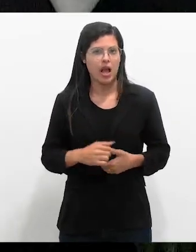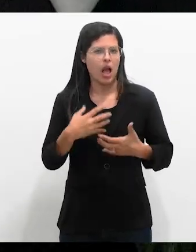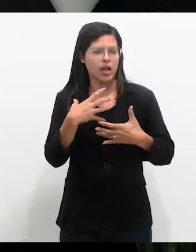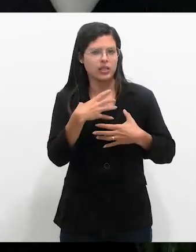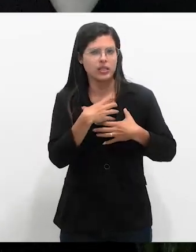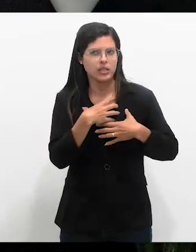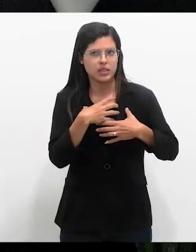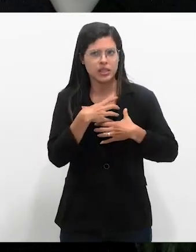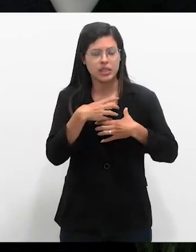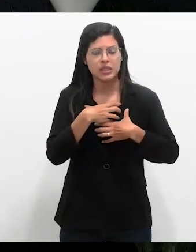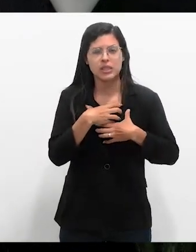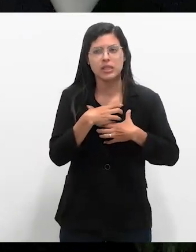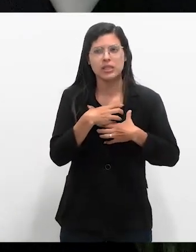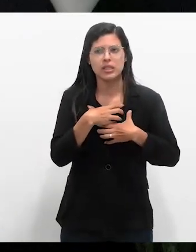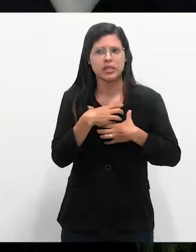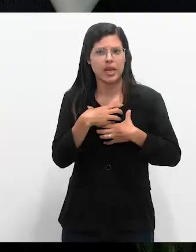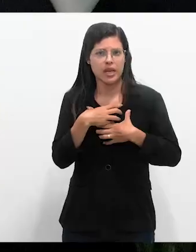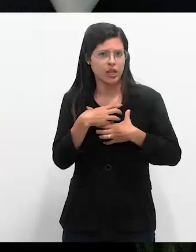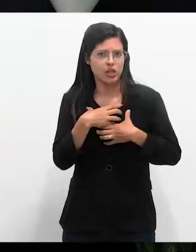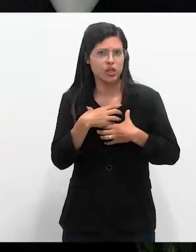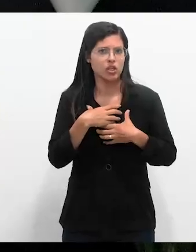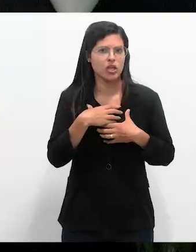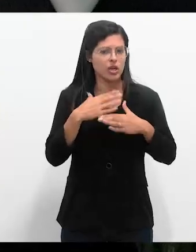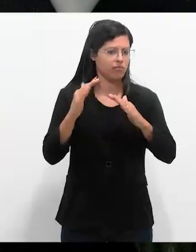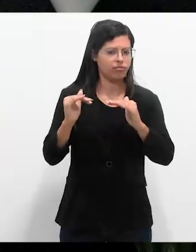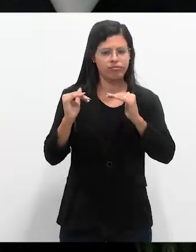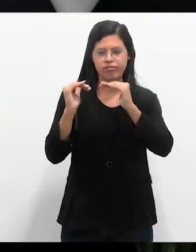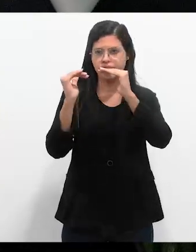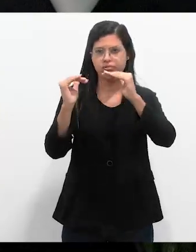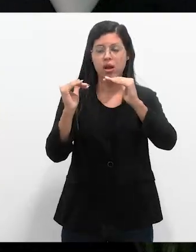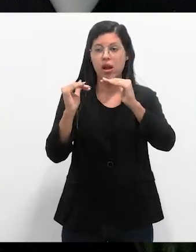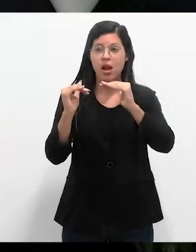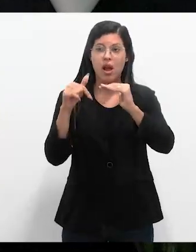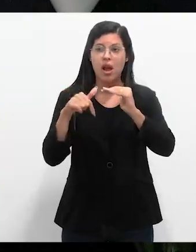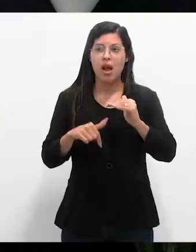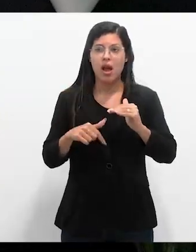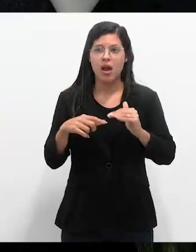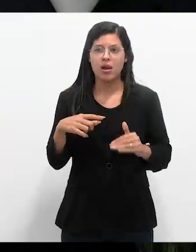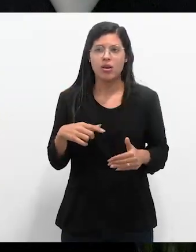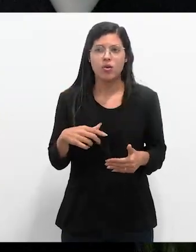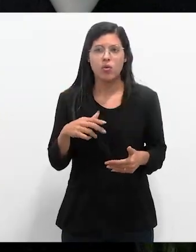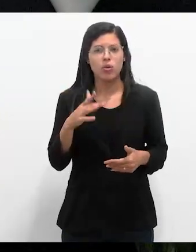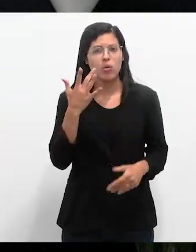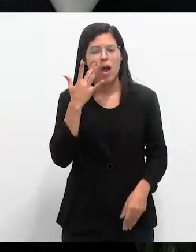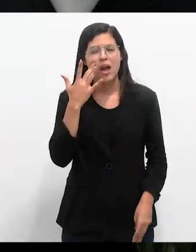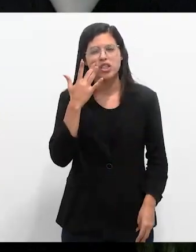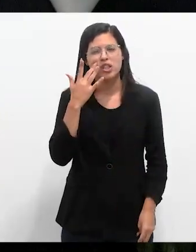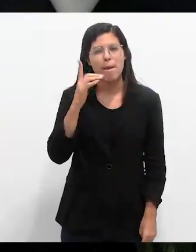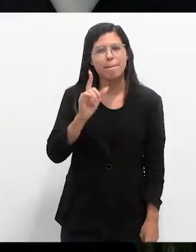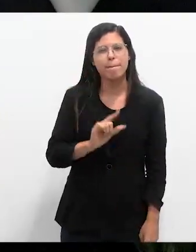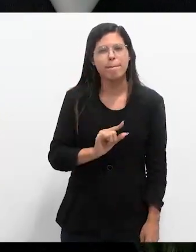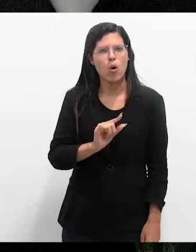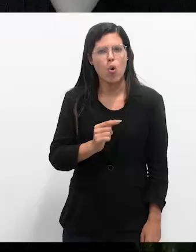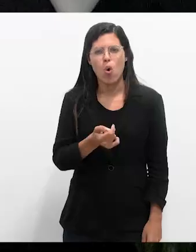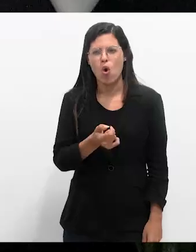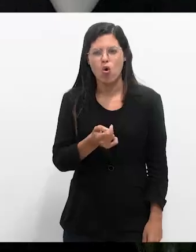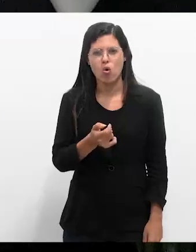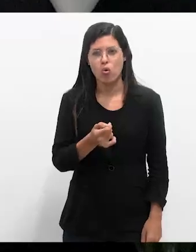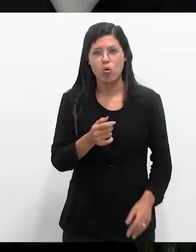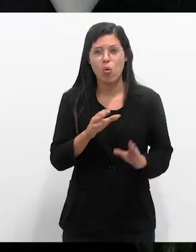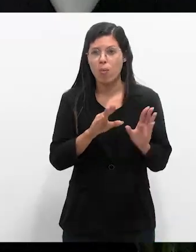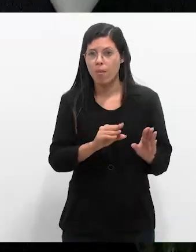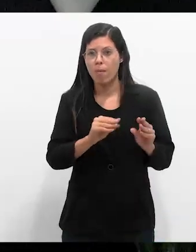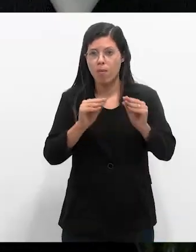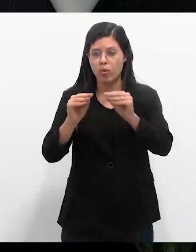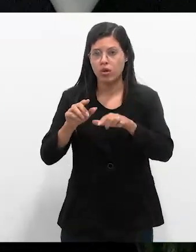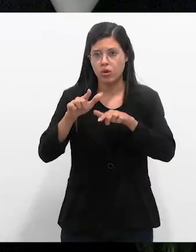aí ele se sente ali maior. Aí quando ele ainda acha que aquilo é pouco, sai